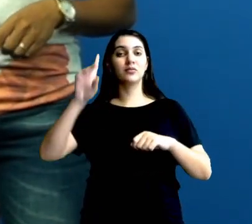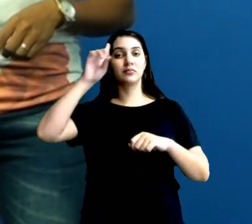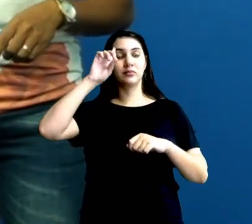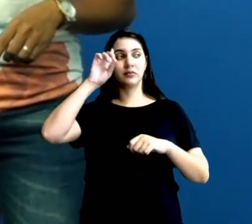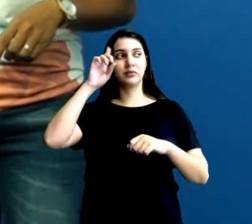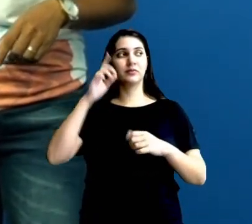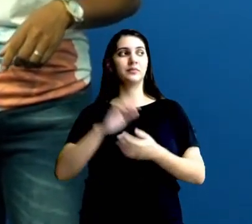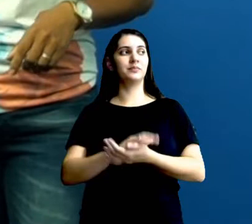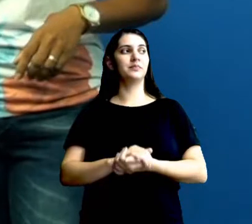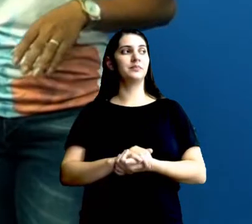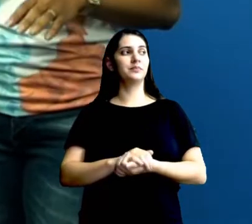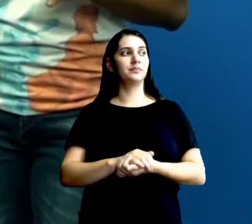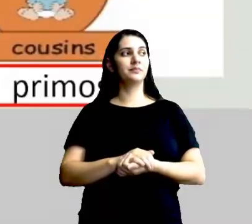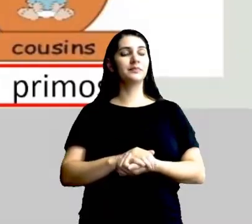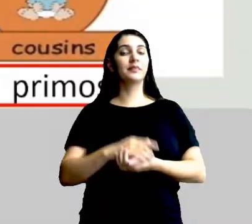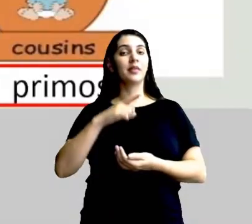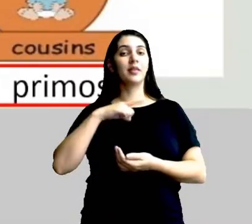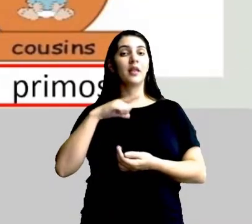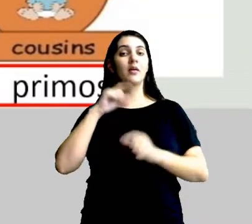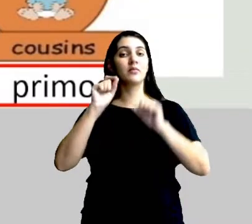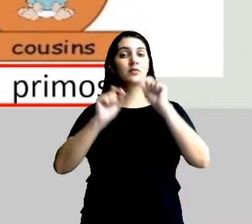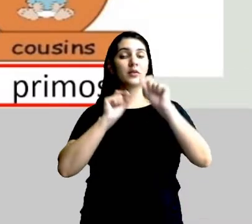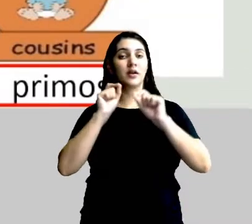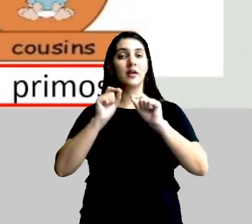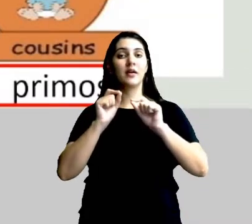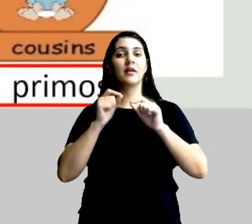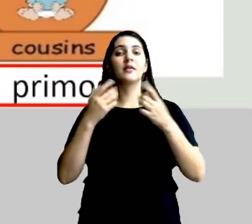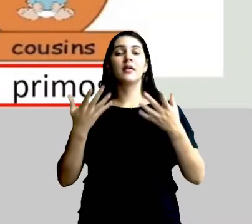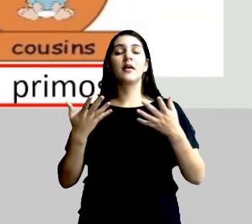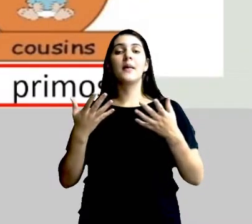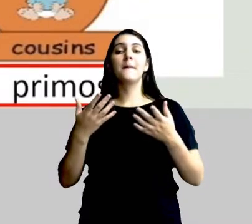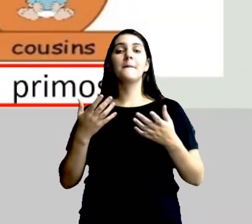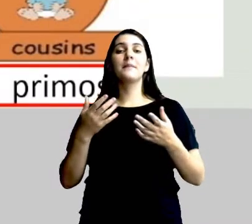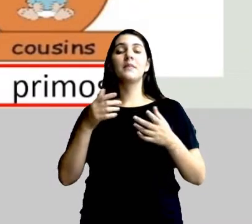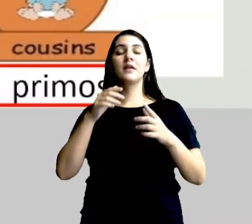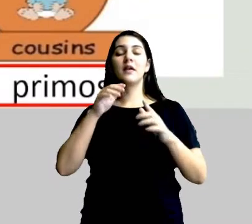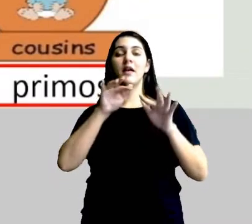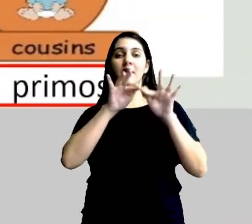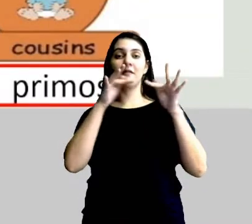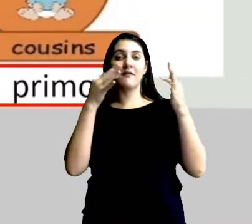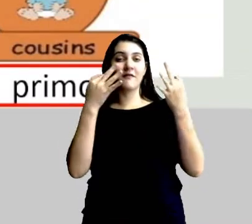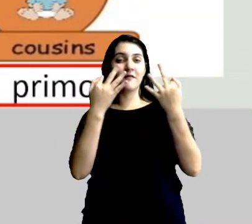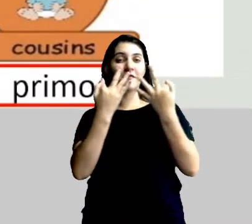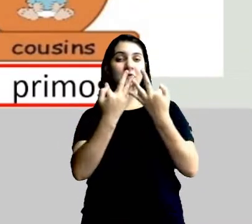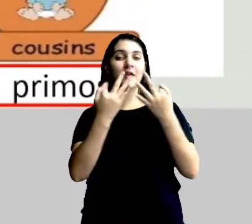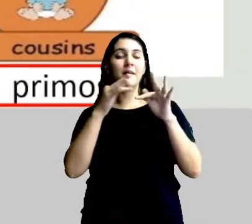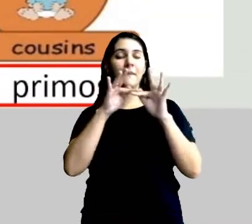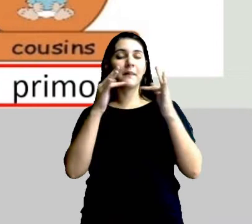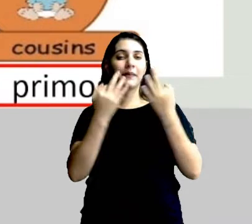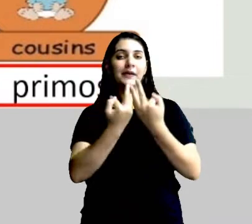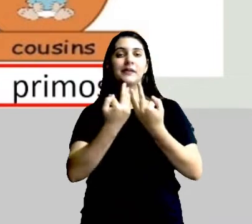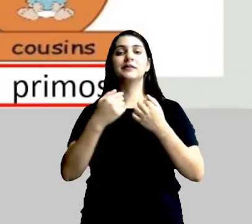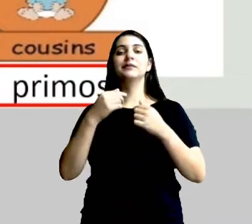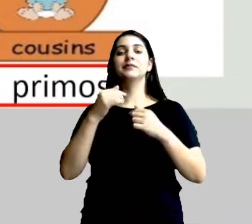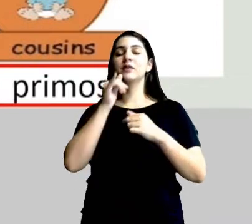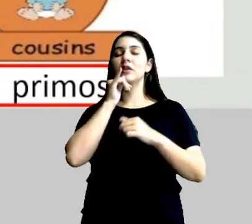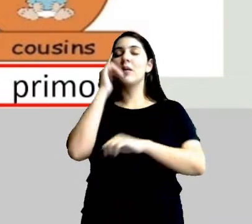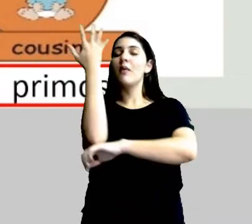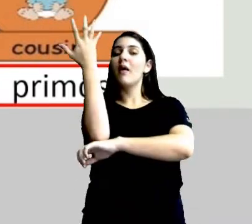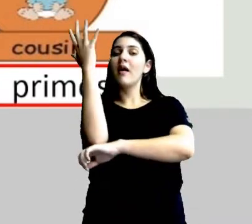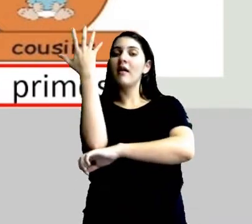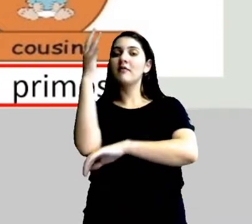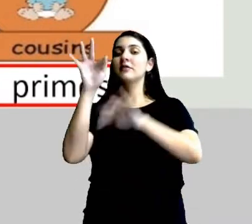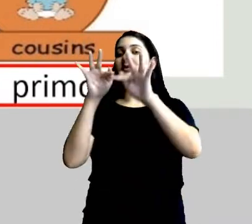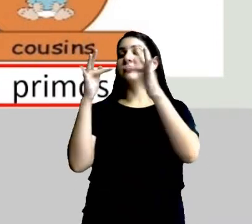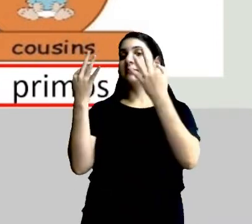dia. Certinho? Temos aqui, gente, a que a gente chama de family tree ou árvore genealógica, tá?